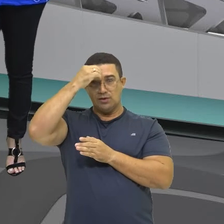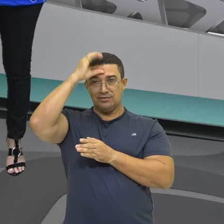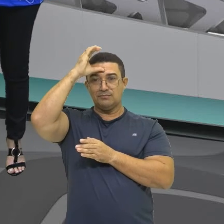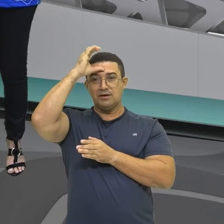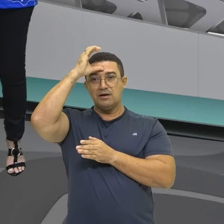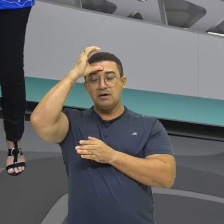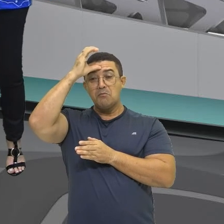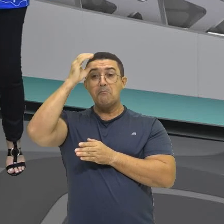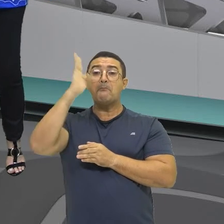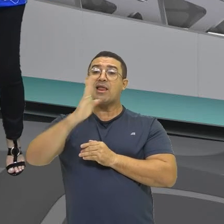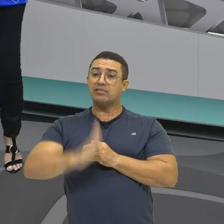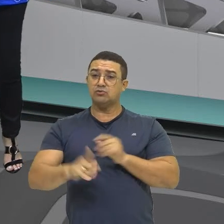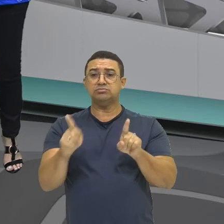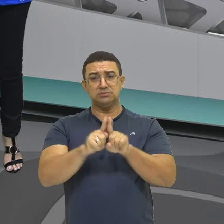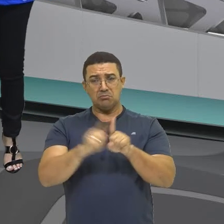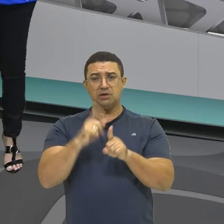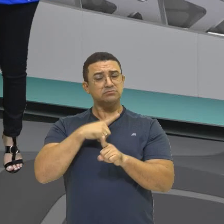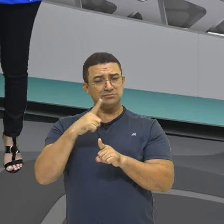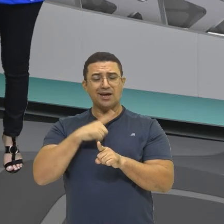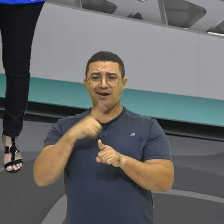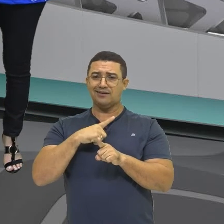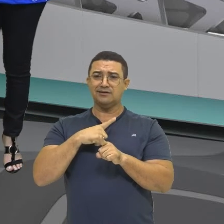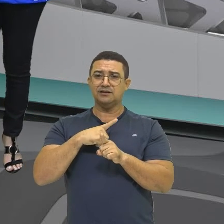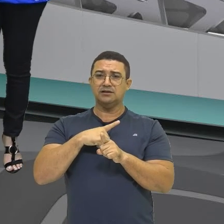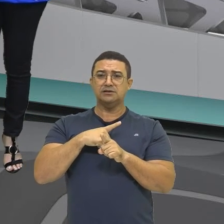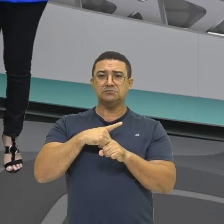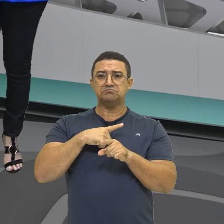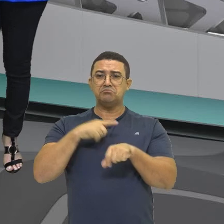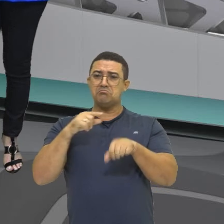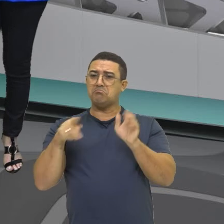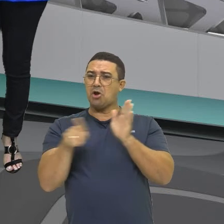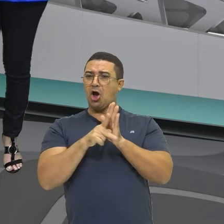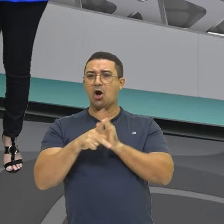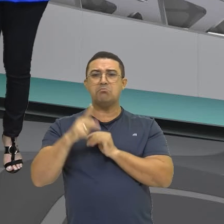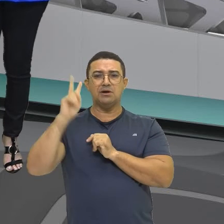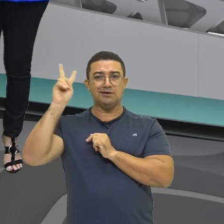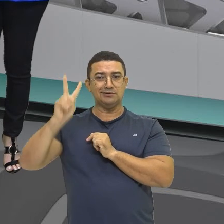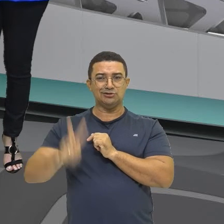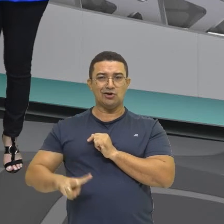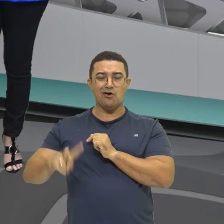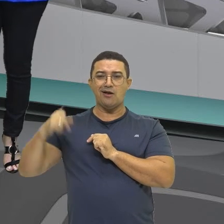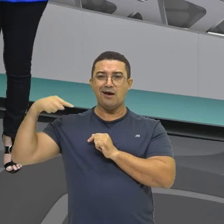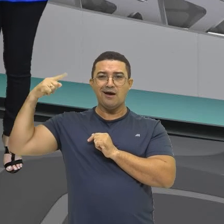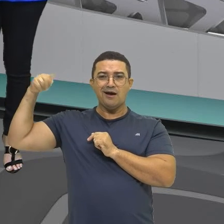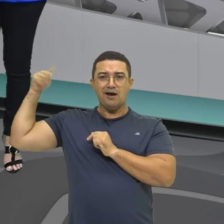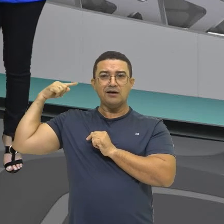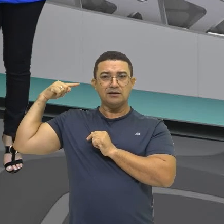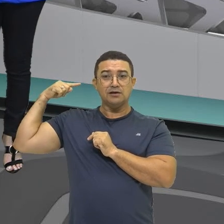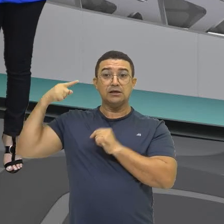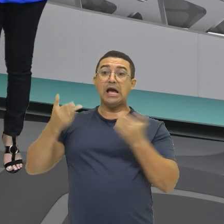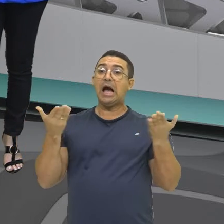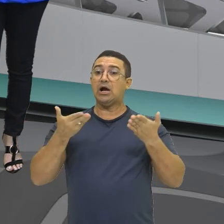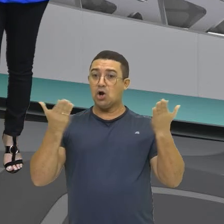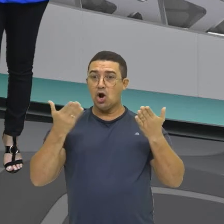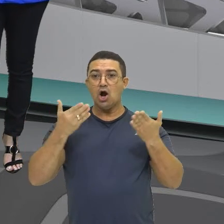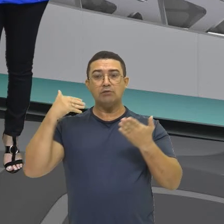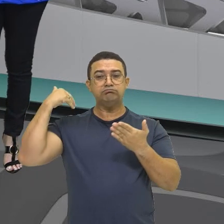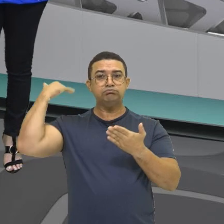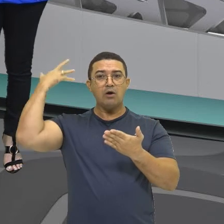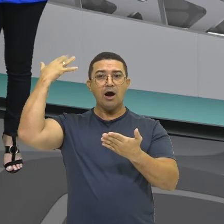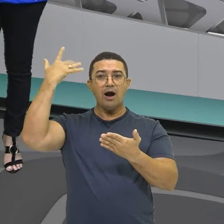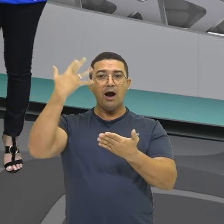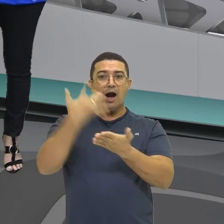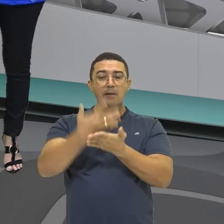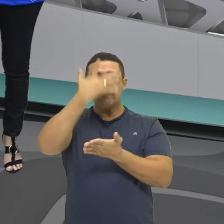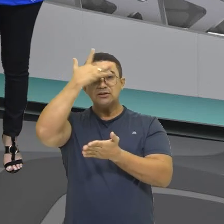também a sua história nos primórdios, vamos chamar de primórdios, e que estão sendo descobertos ainda, os